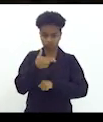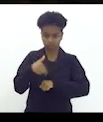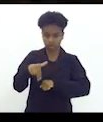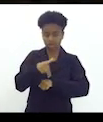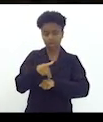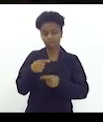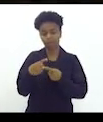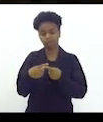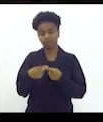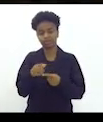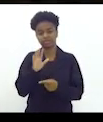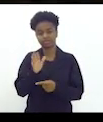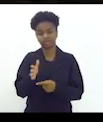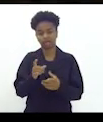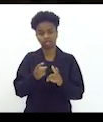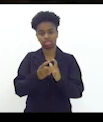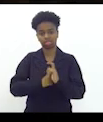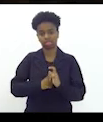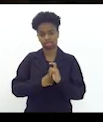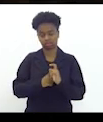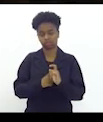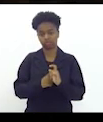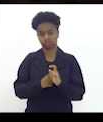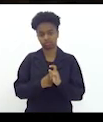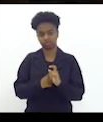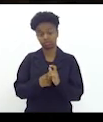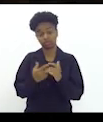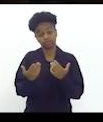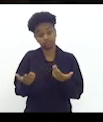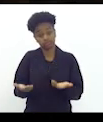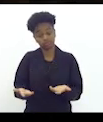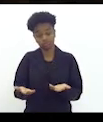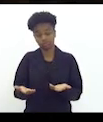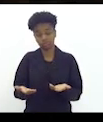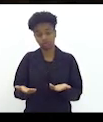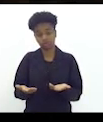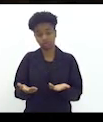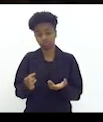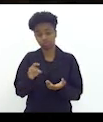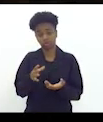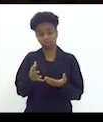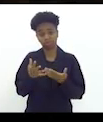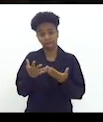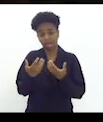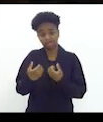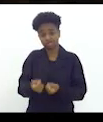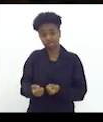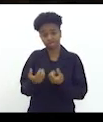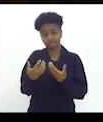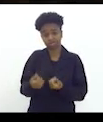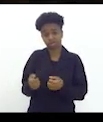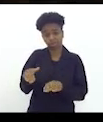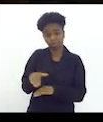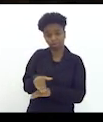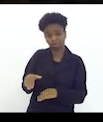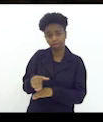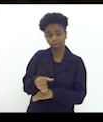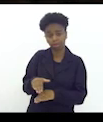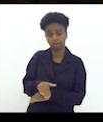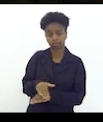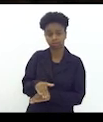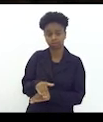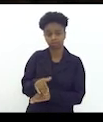de alguma forma, dependentes, vão engolindo barriga, aceitando cada